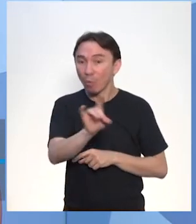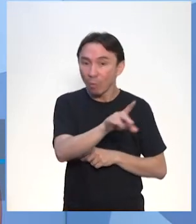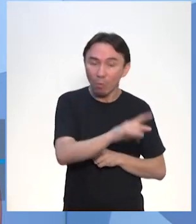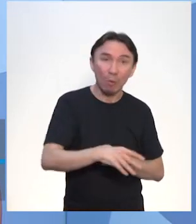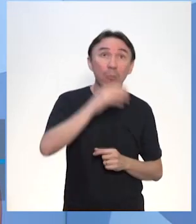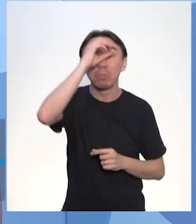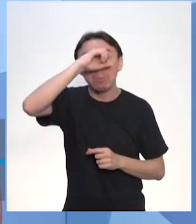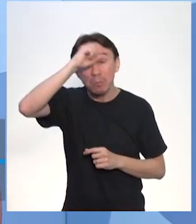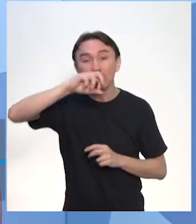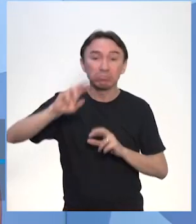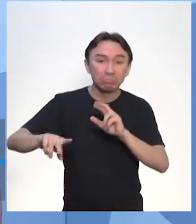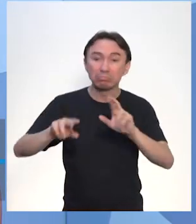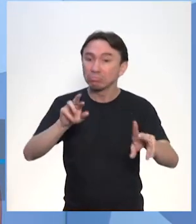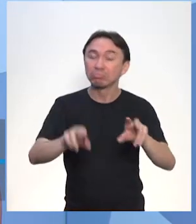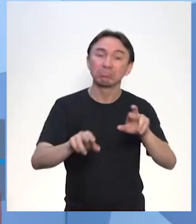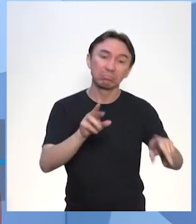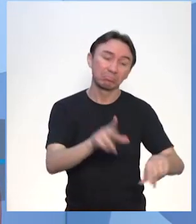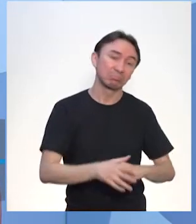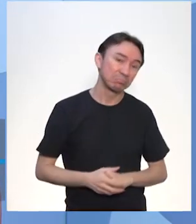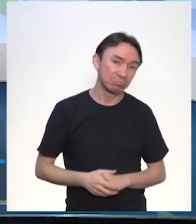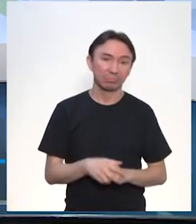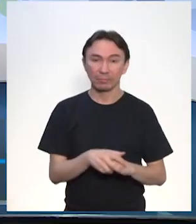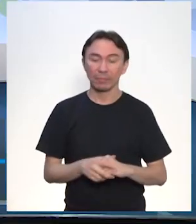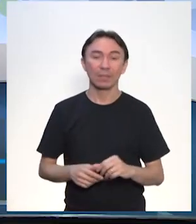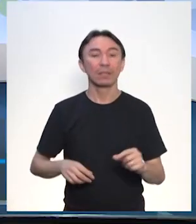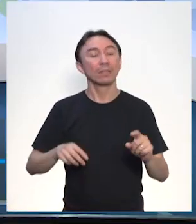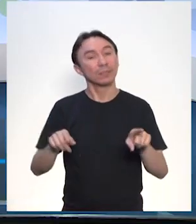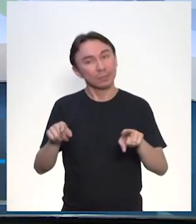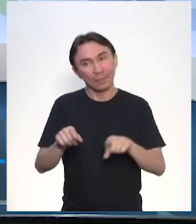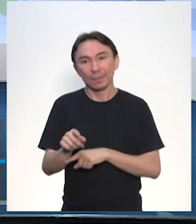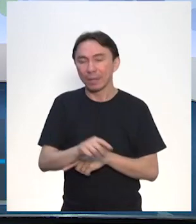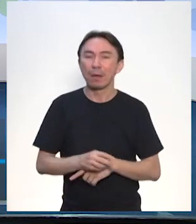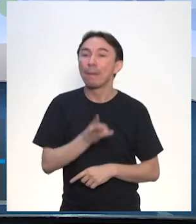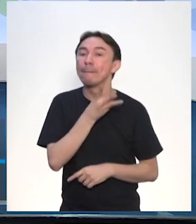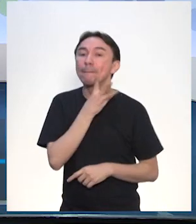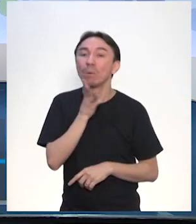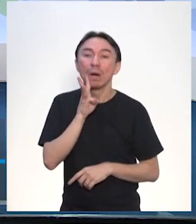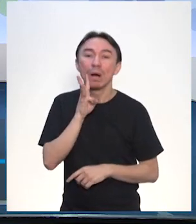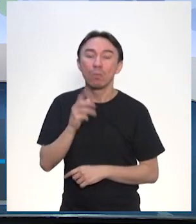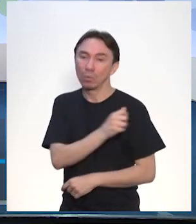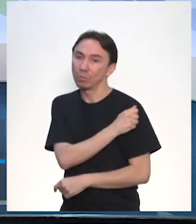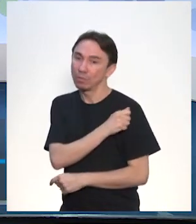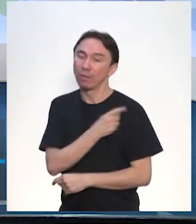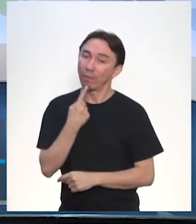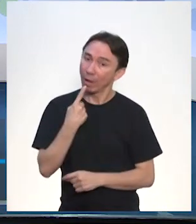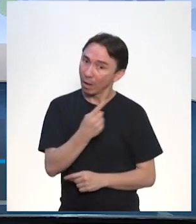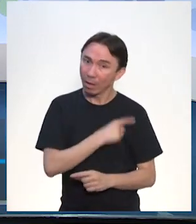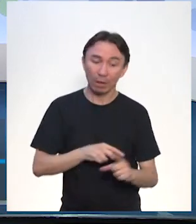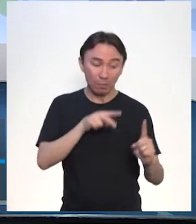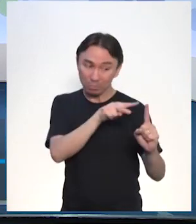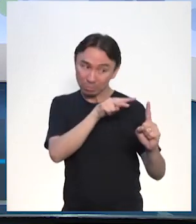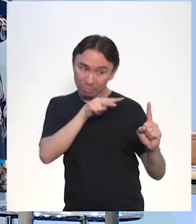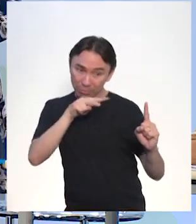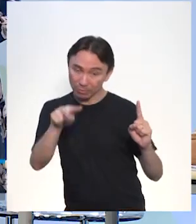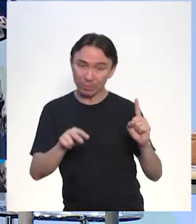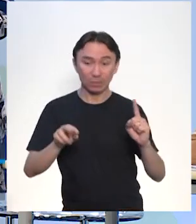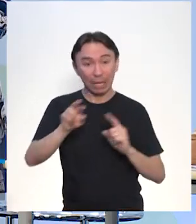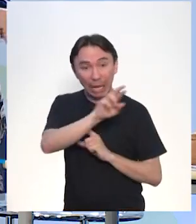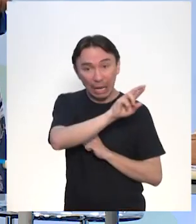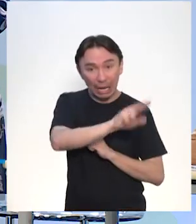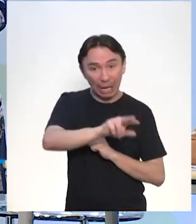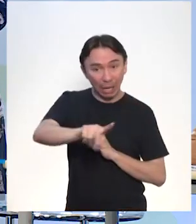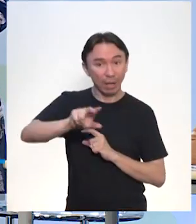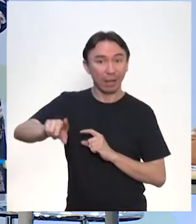em Mauá, dizendo que cada um tem um ponto de vista. Tem bastante interação aqui. Muito bem. Eu já agradeço,